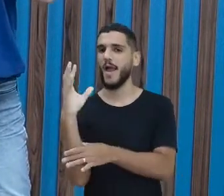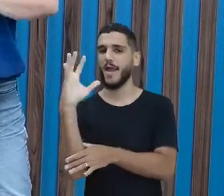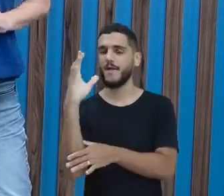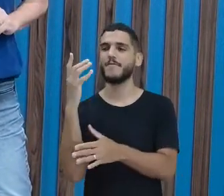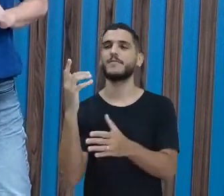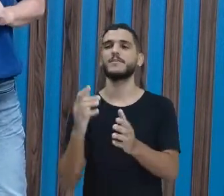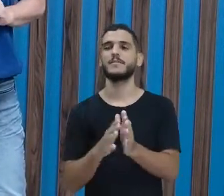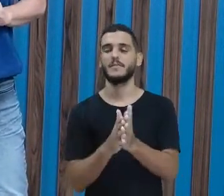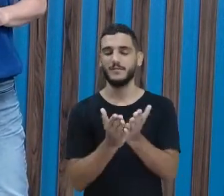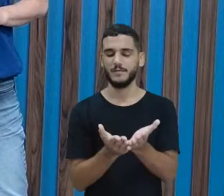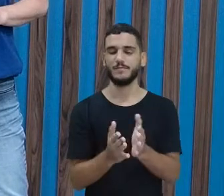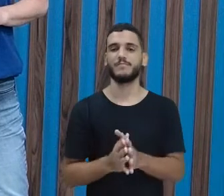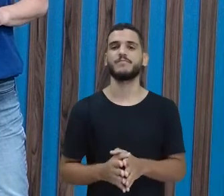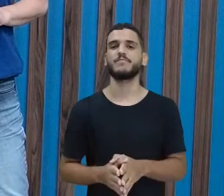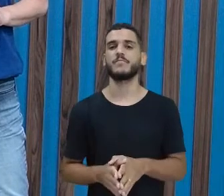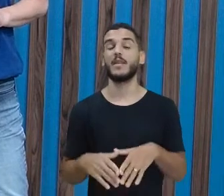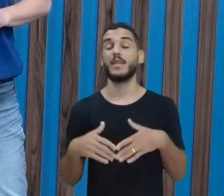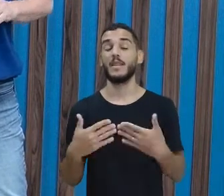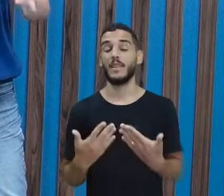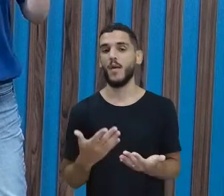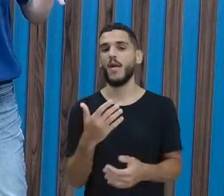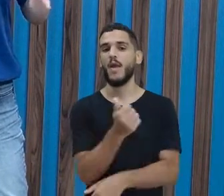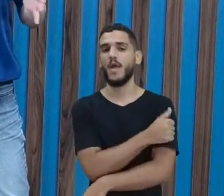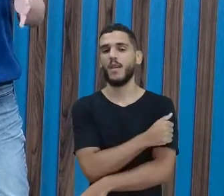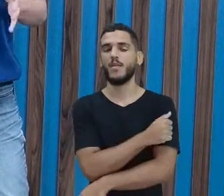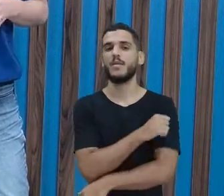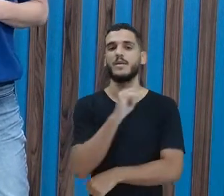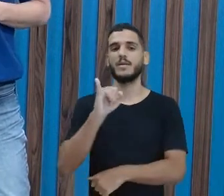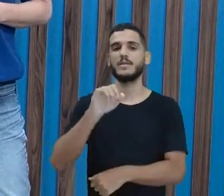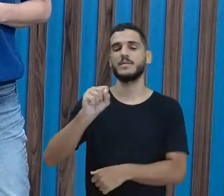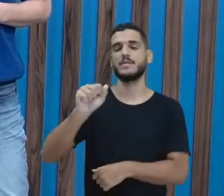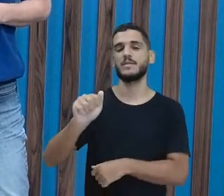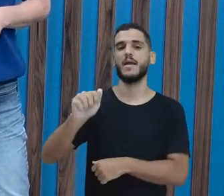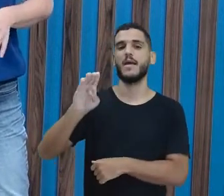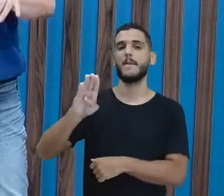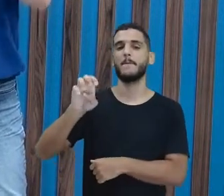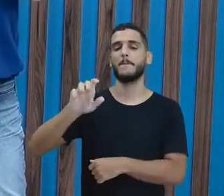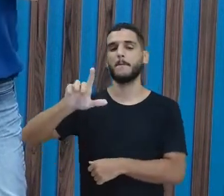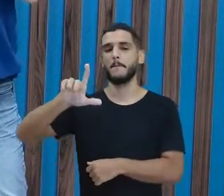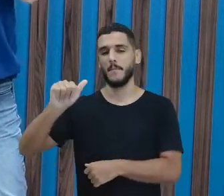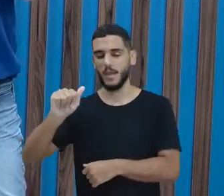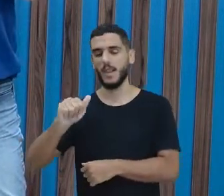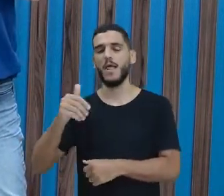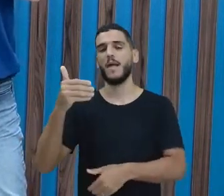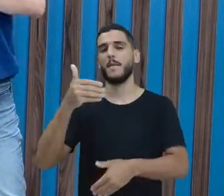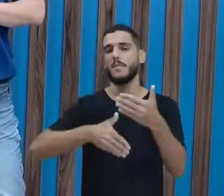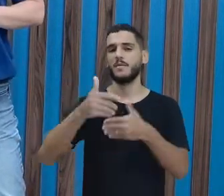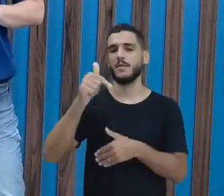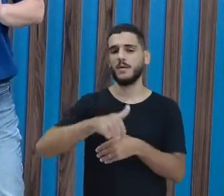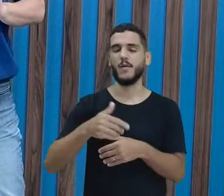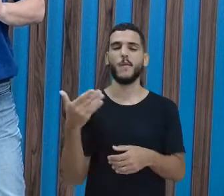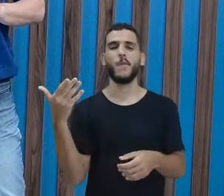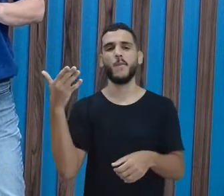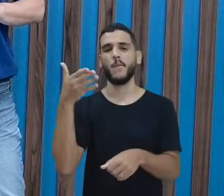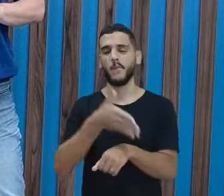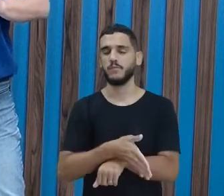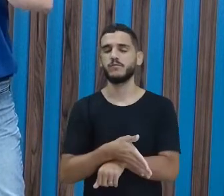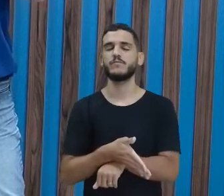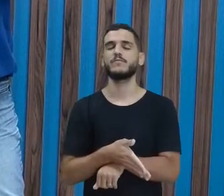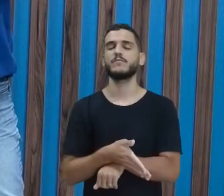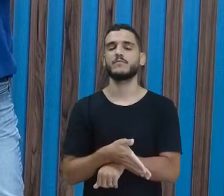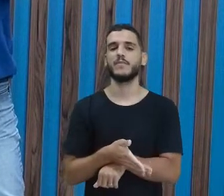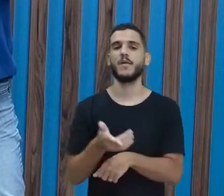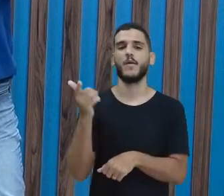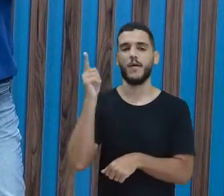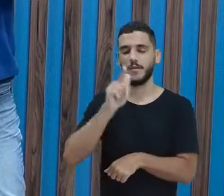a Isabela, que é a nossa estudante aqui, uma das meninas superpoderosas do terceiro ano, ela conseguiu acessar a árvore de livros.